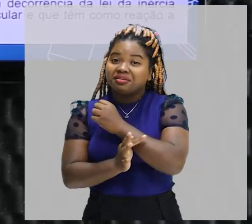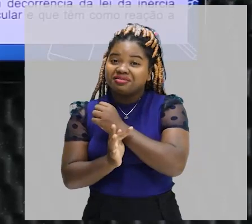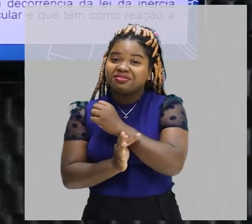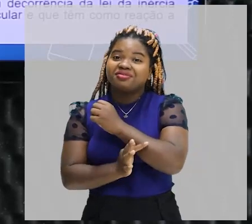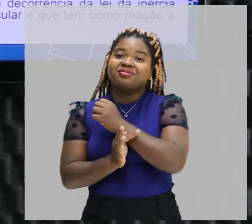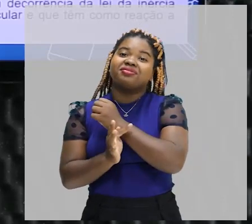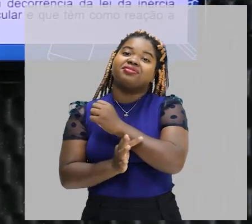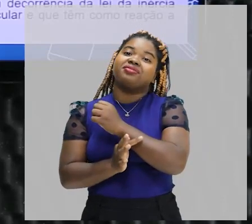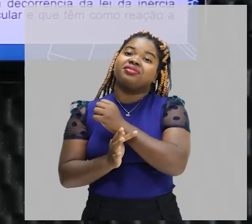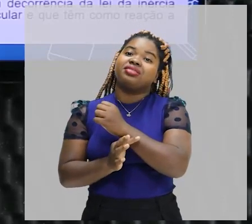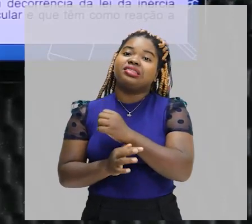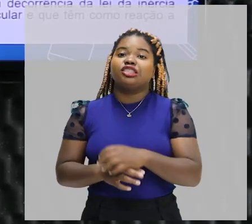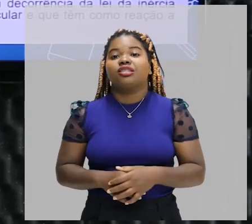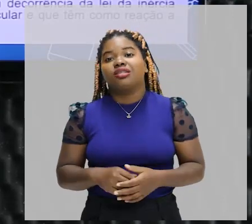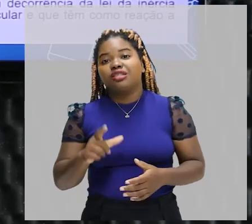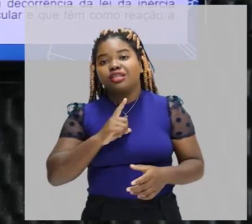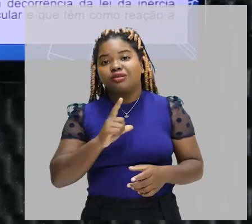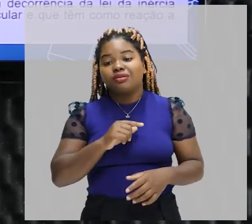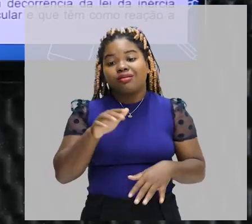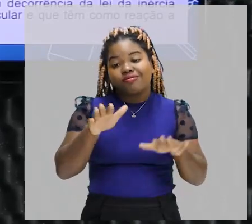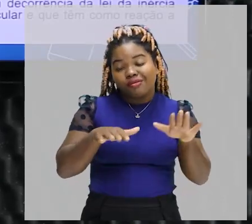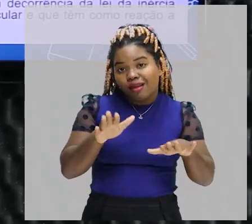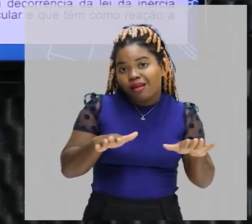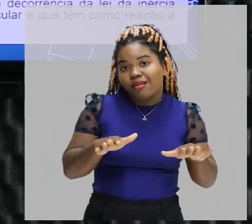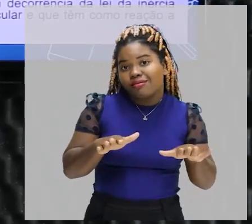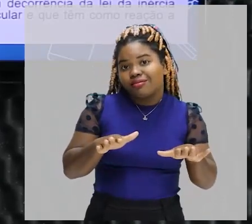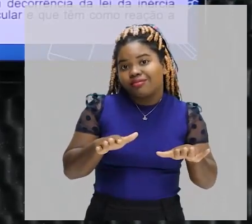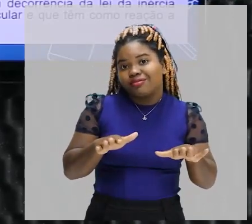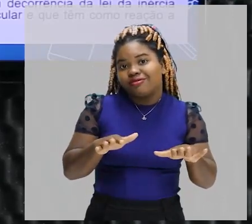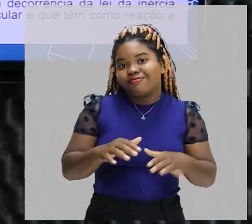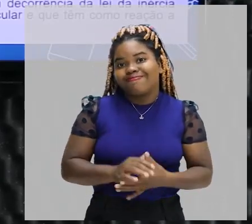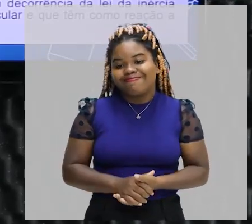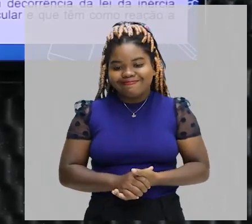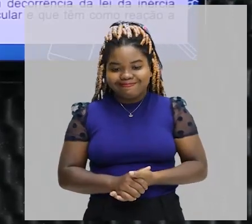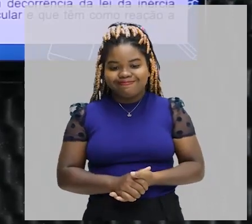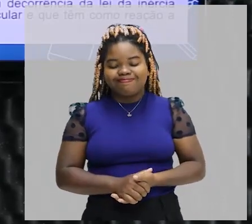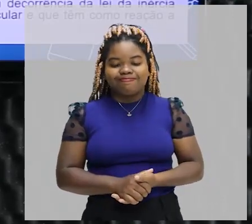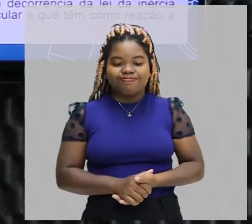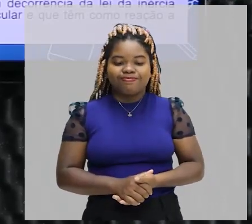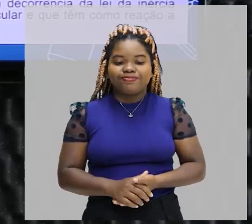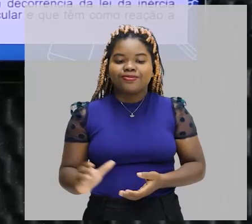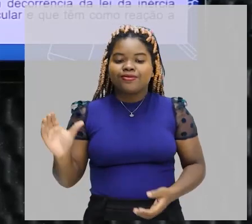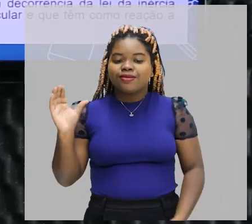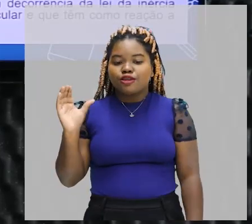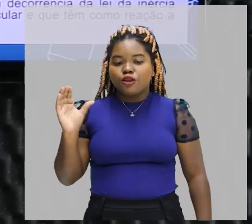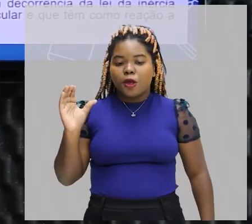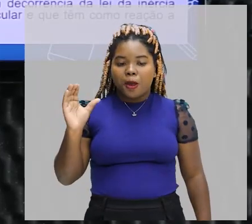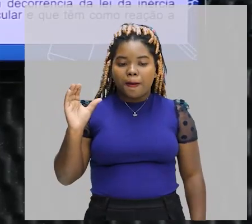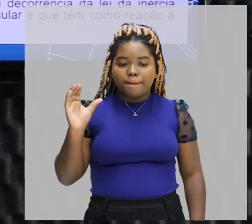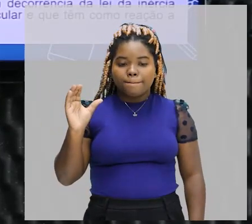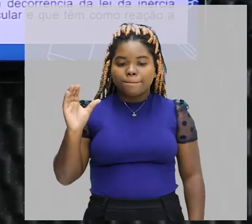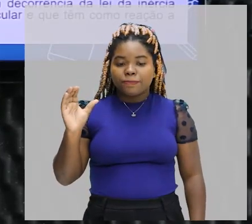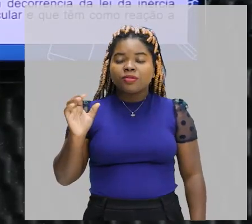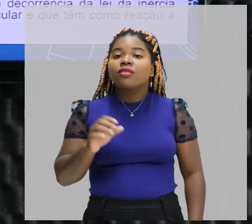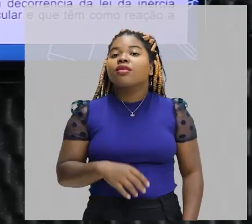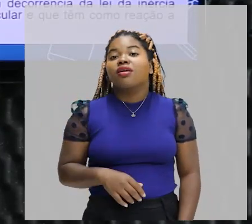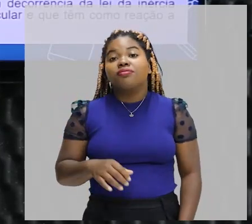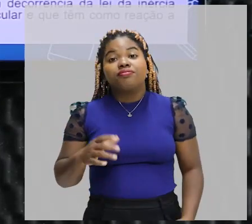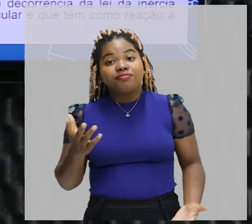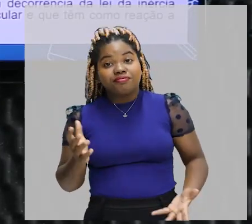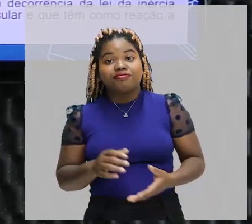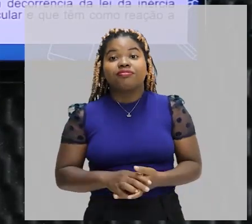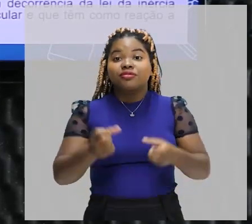muito relativística, ok? Letra C, não só relativística, como ela